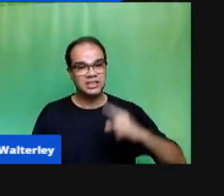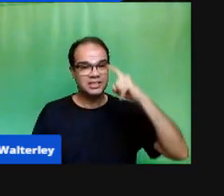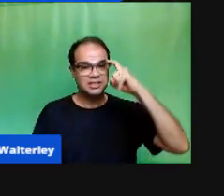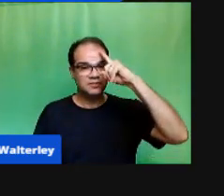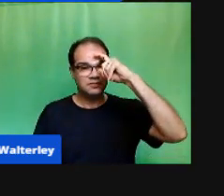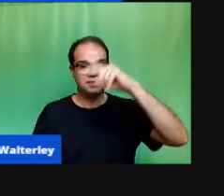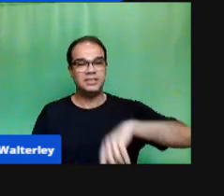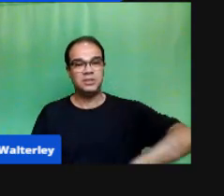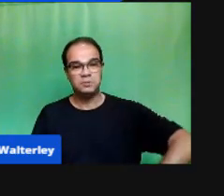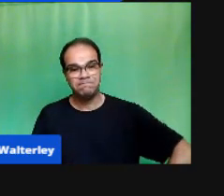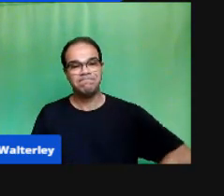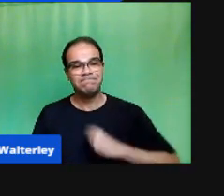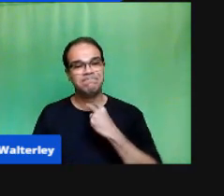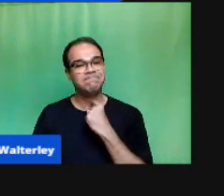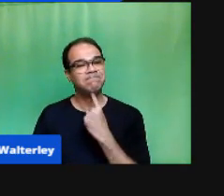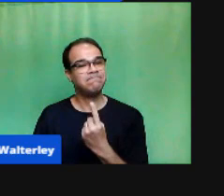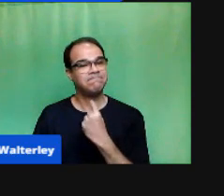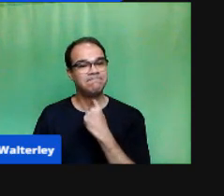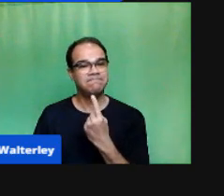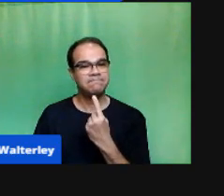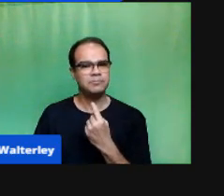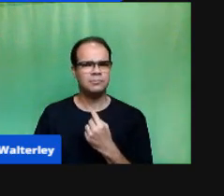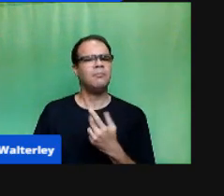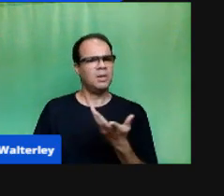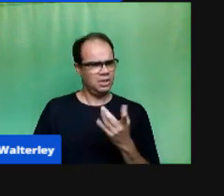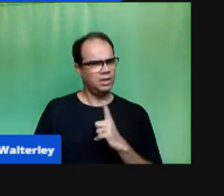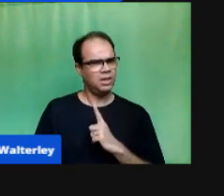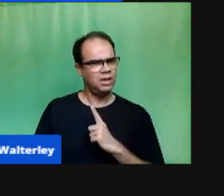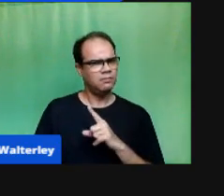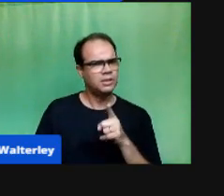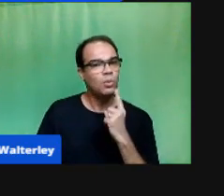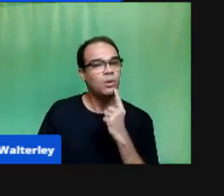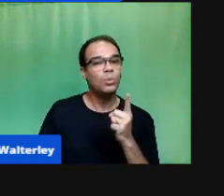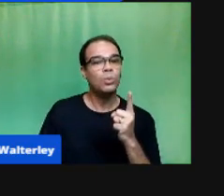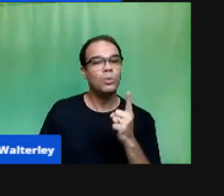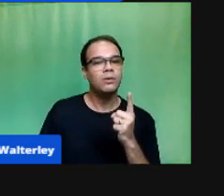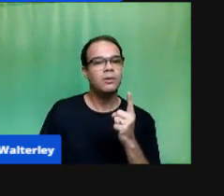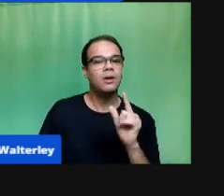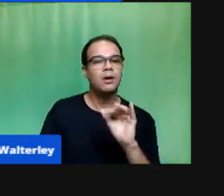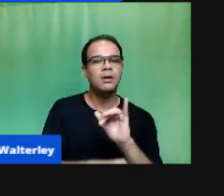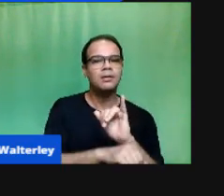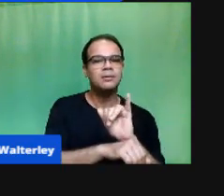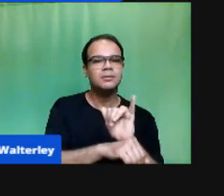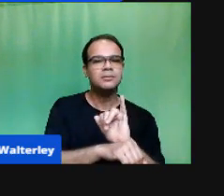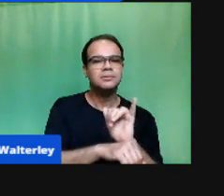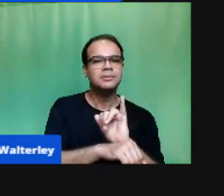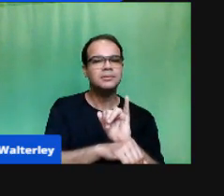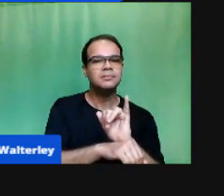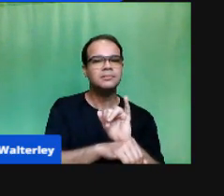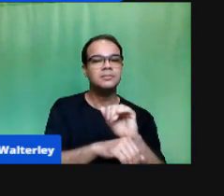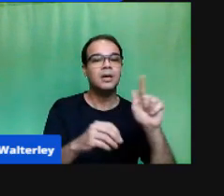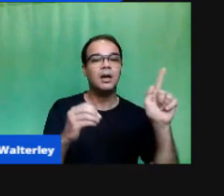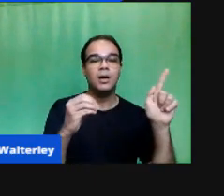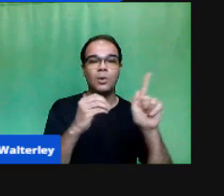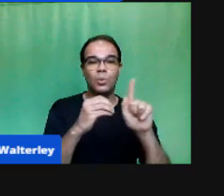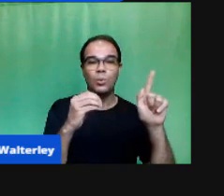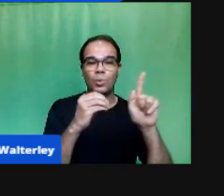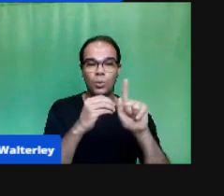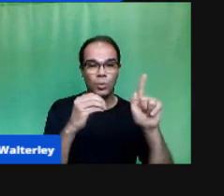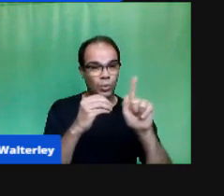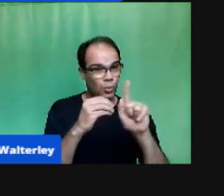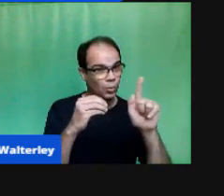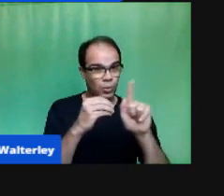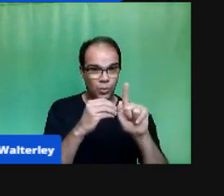ferramentas, né, na internet, temos o Google aí, que nos ajuda bastante, né, o